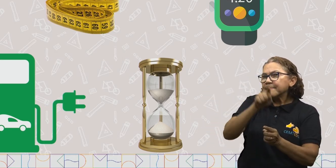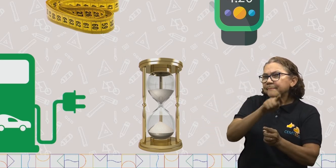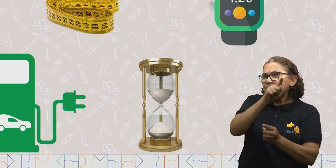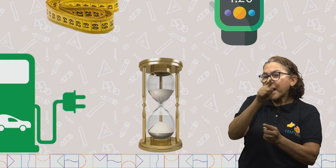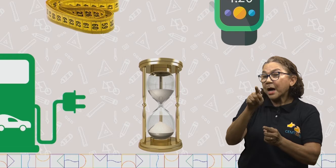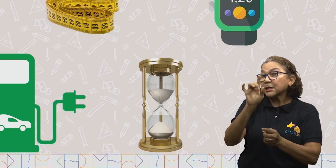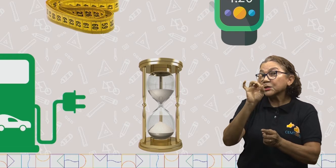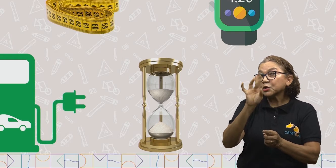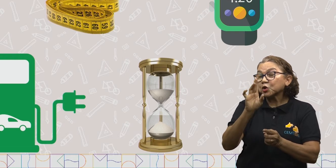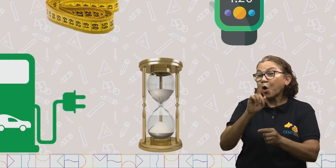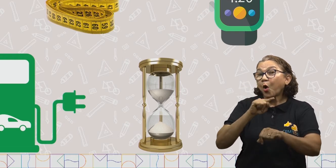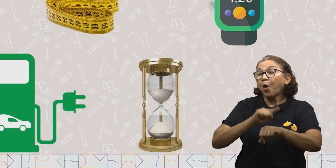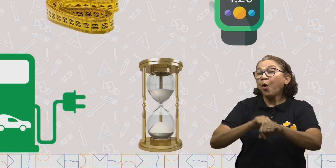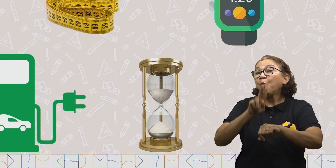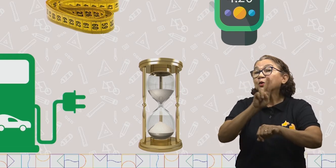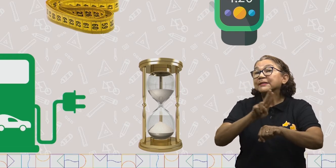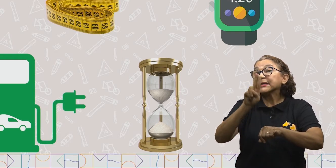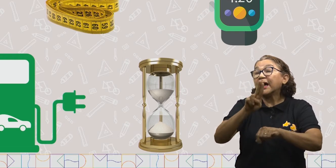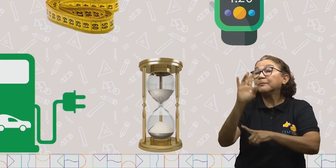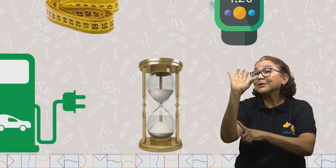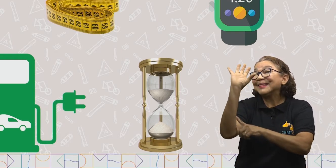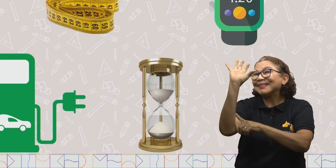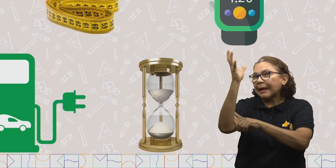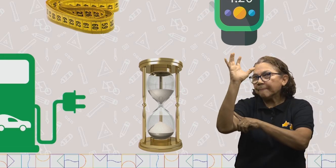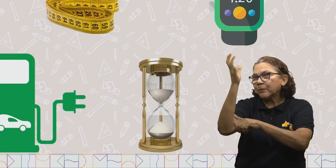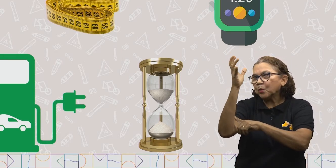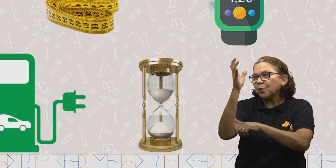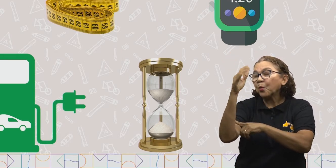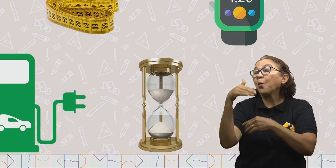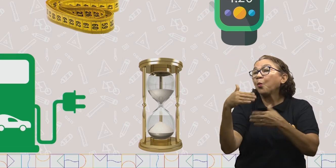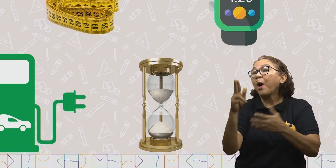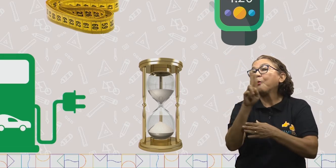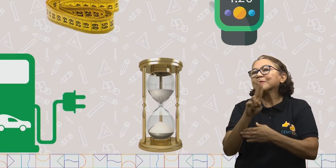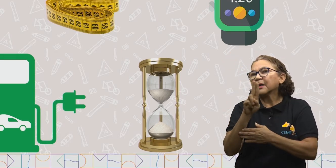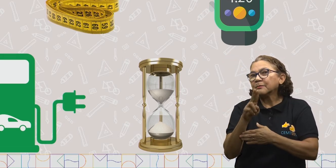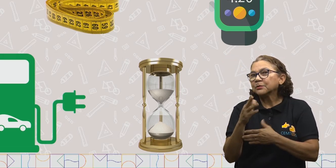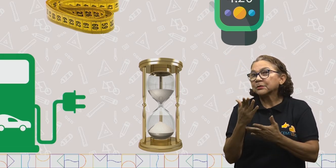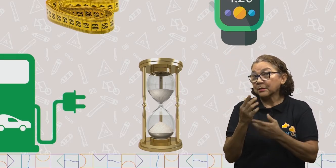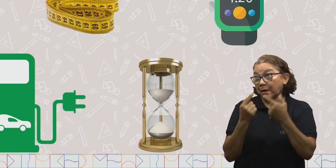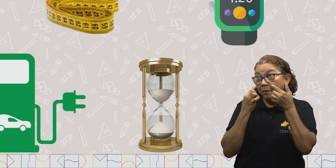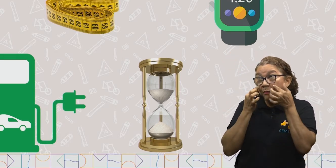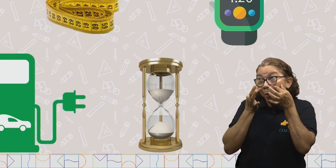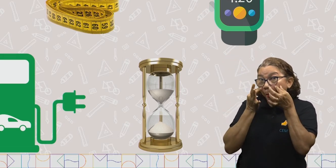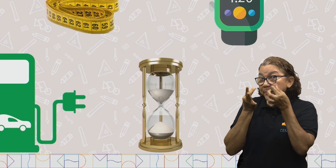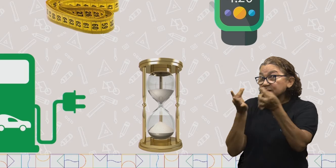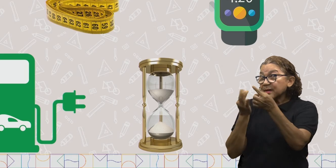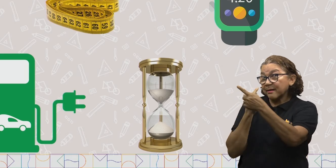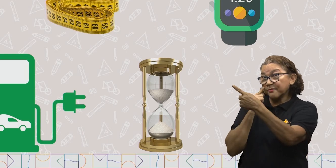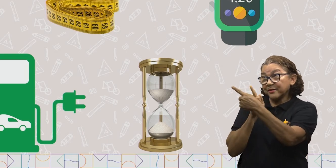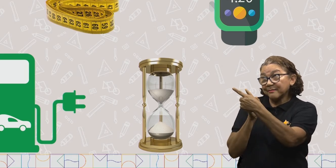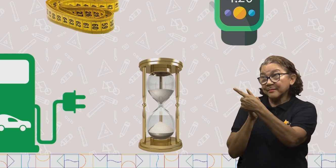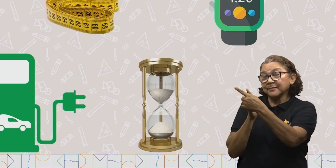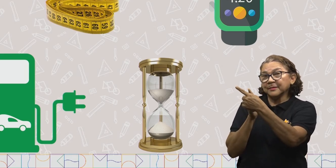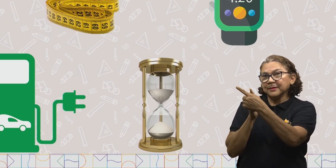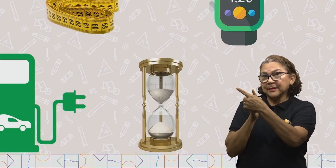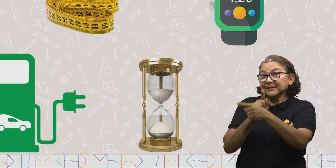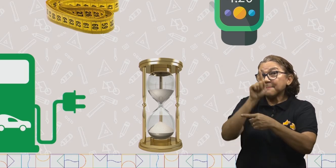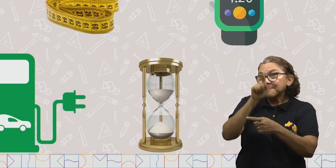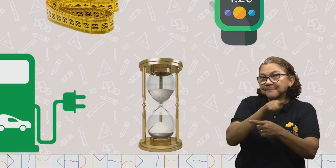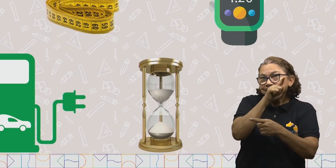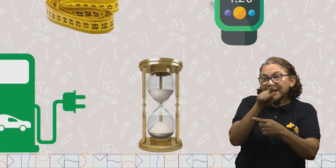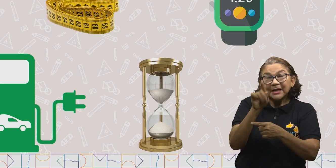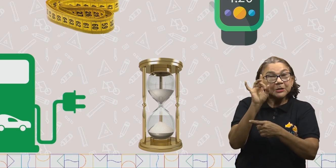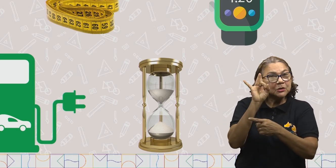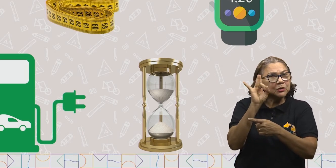somente um X naqueles que usamos para medir o tempo. Observe bem e marque com um